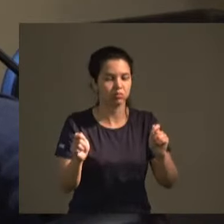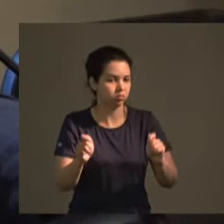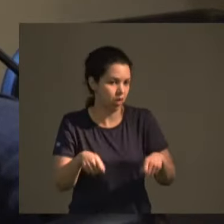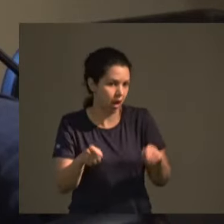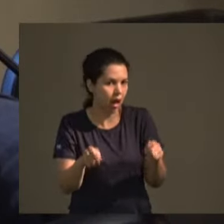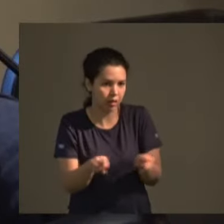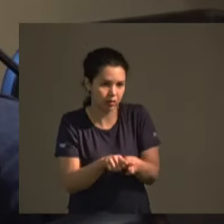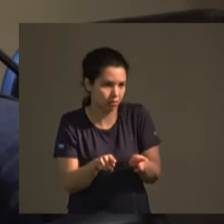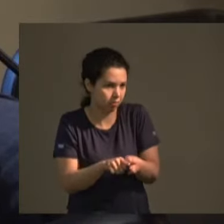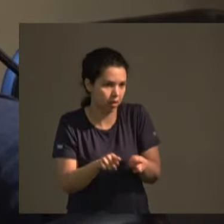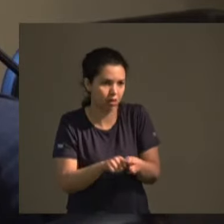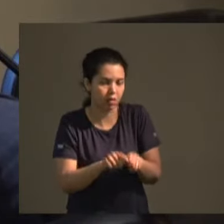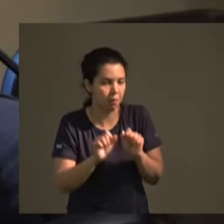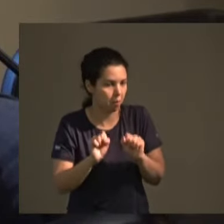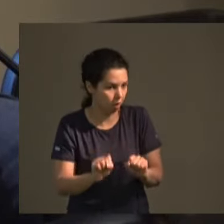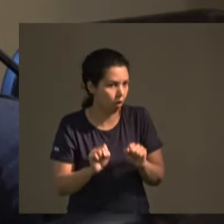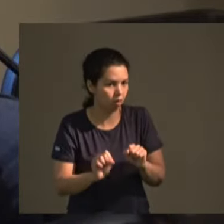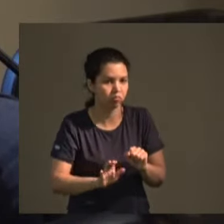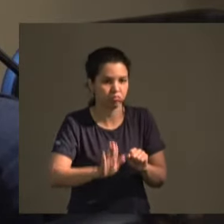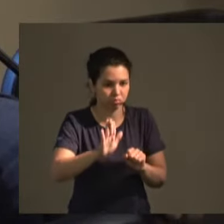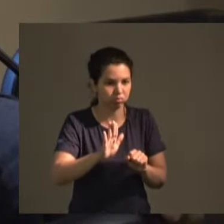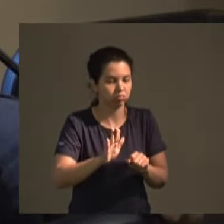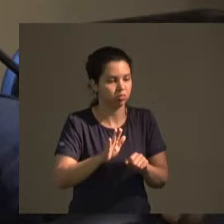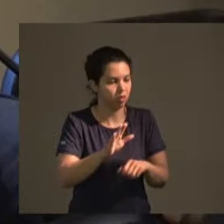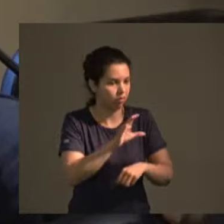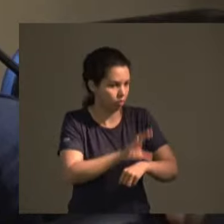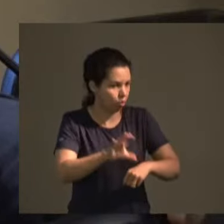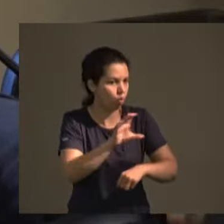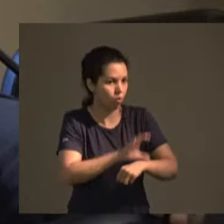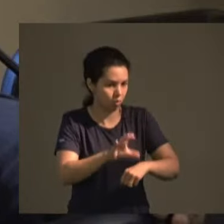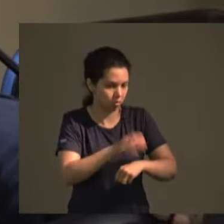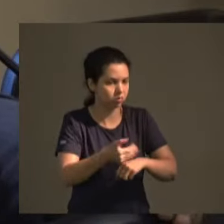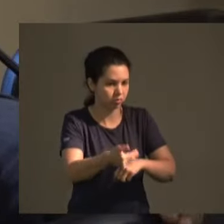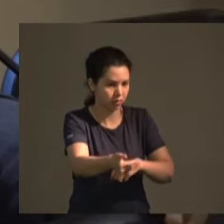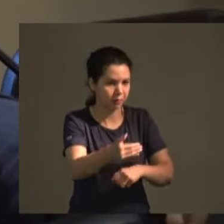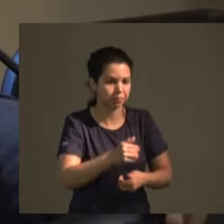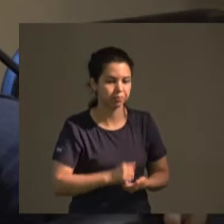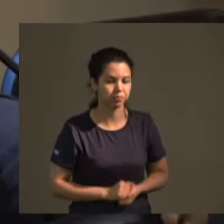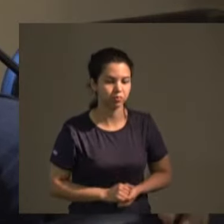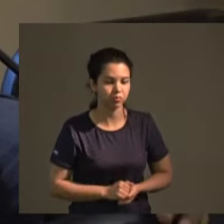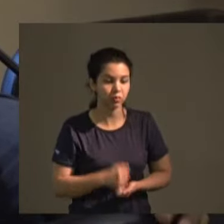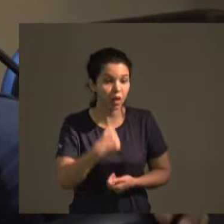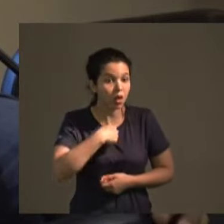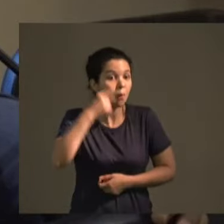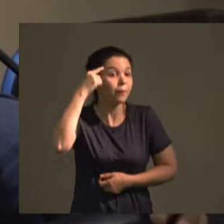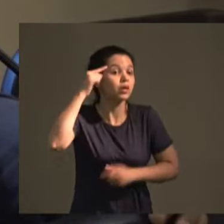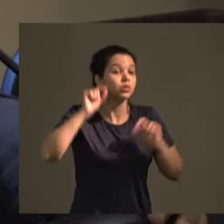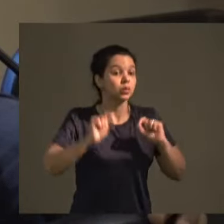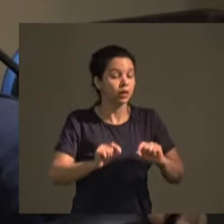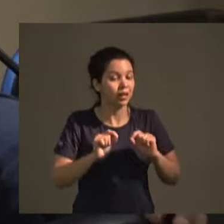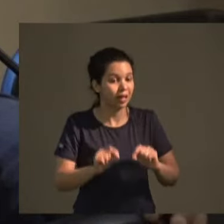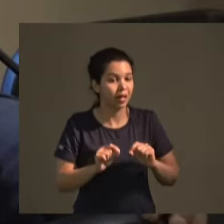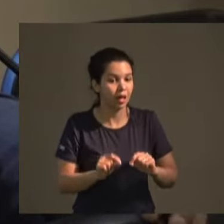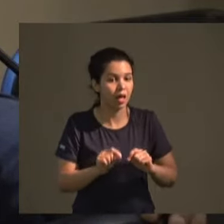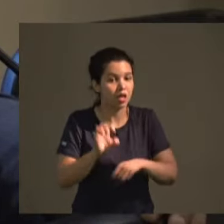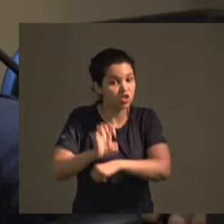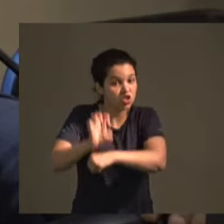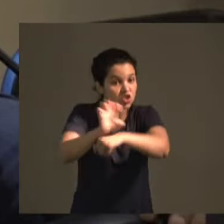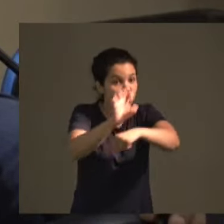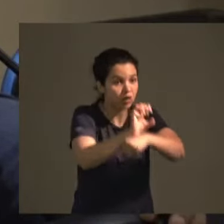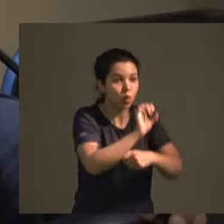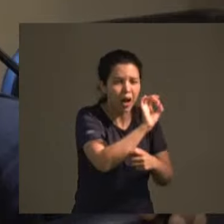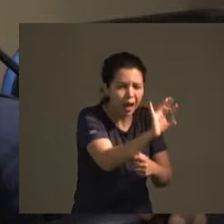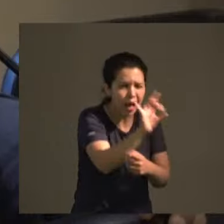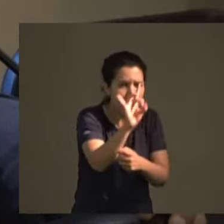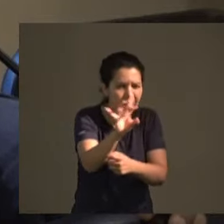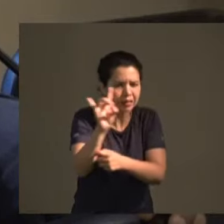a oferecer essa formação. A minha ideia é que cada estado tenha pelo menos 1.000